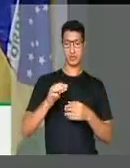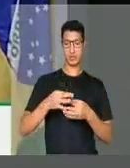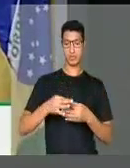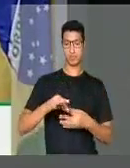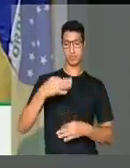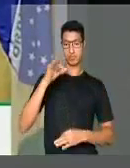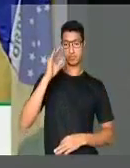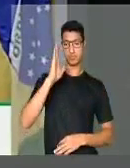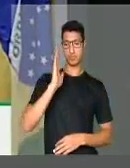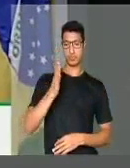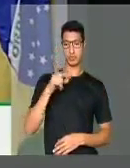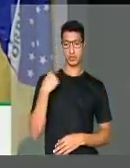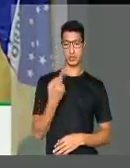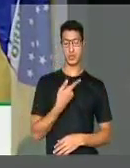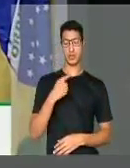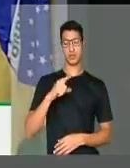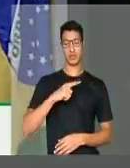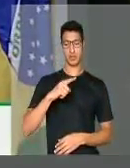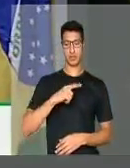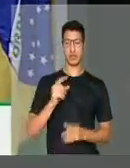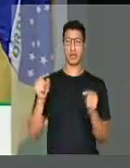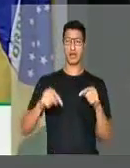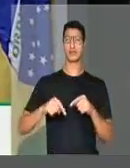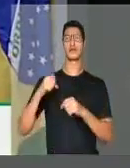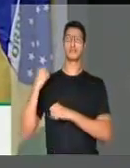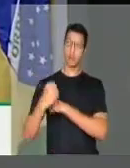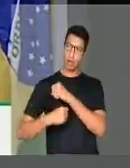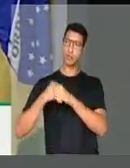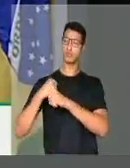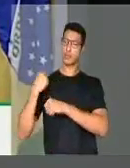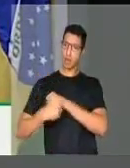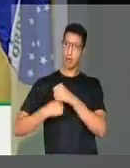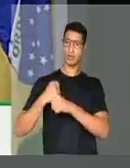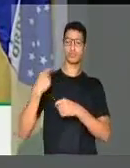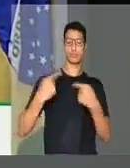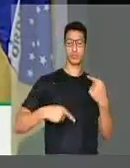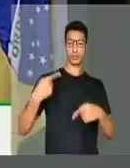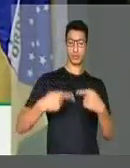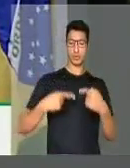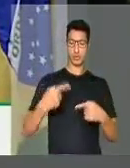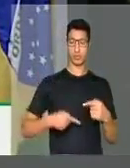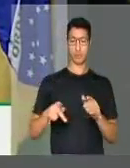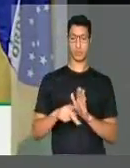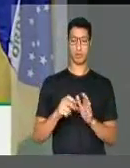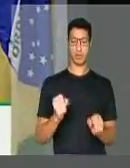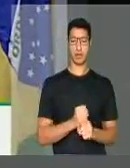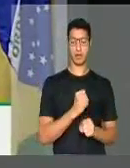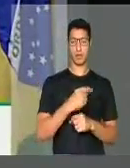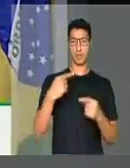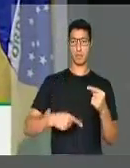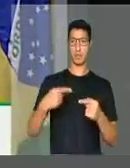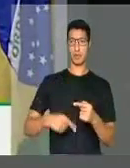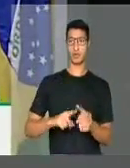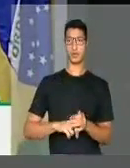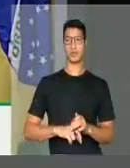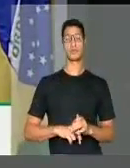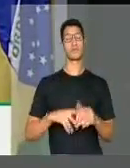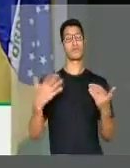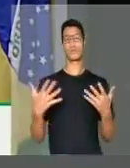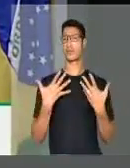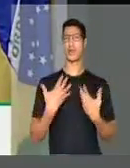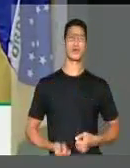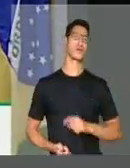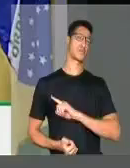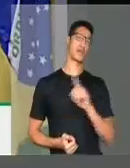tão alongado, já que nós já estamos aqui há vários anos discutindo a tal da reforma política. E